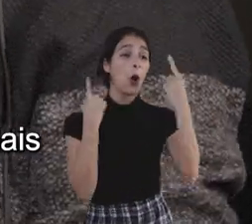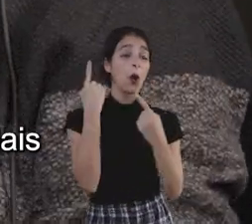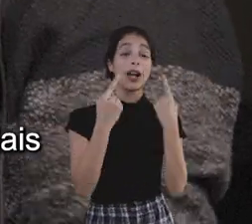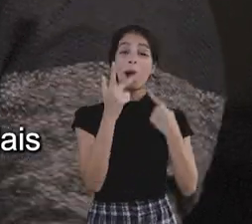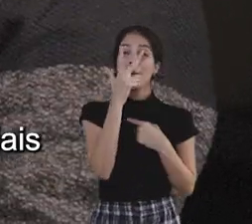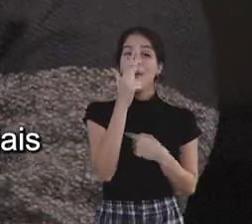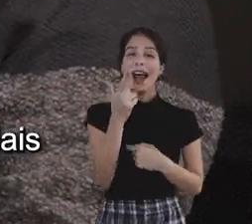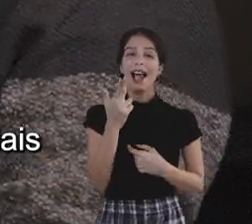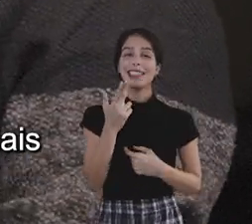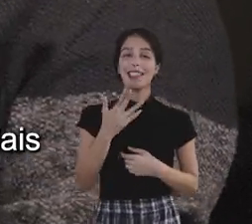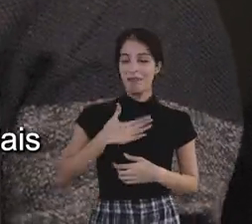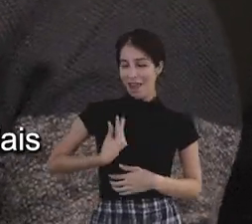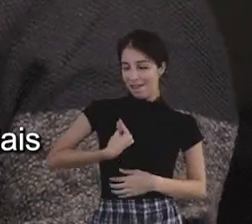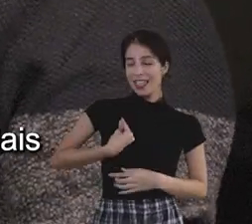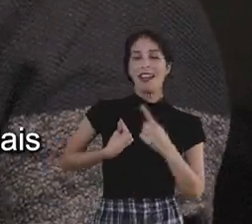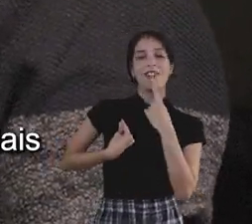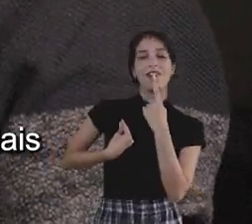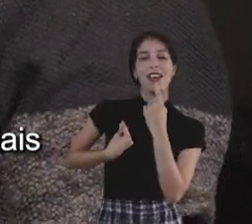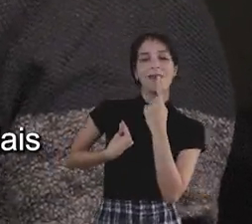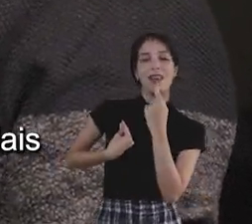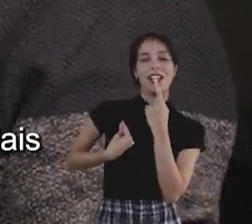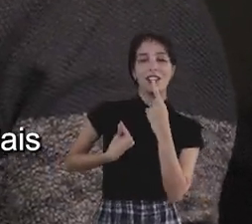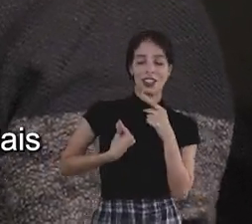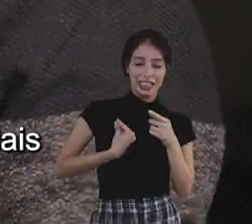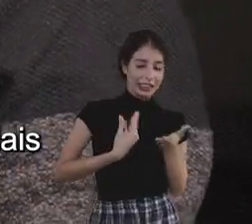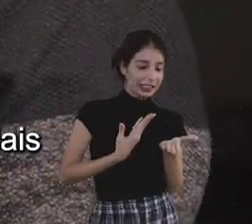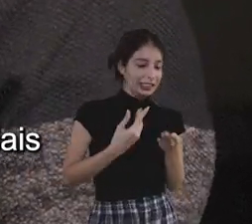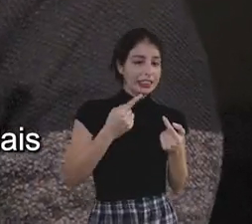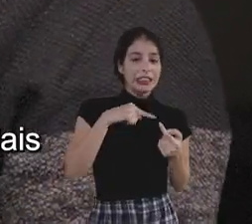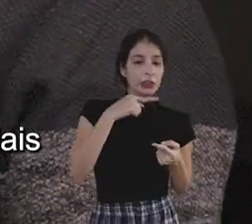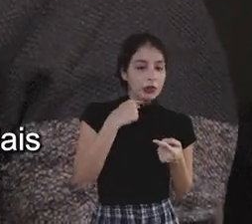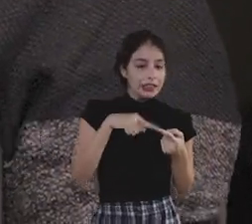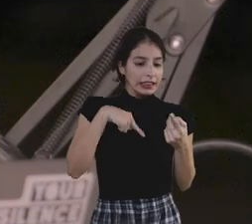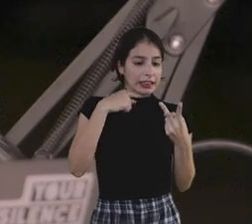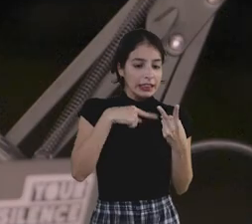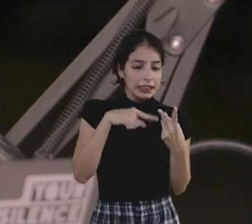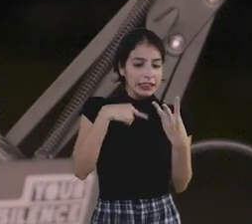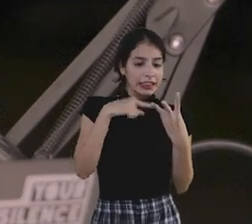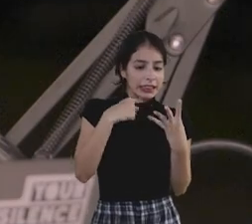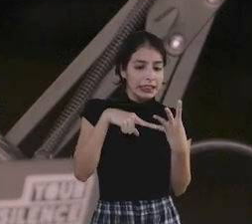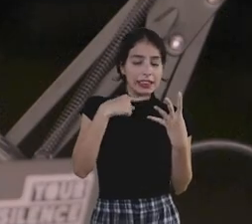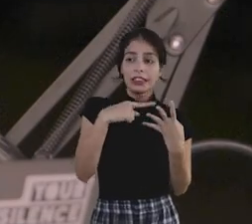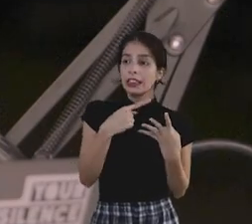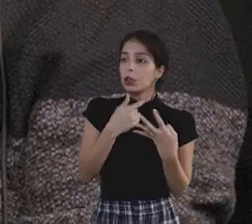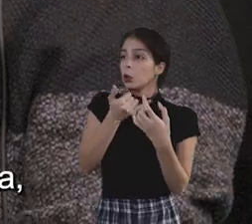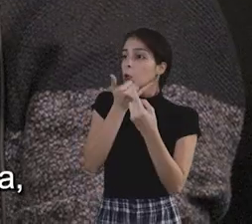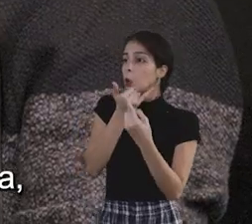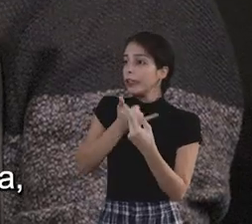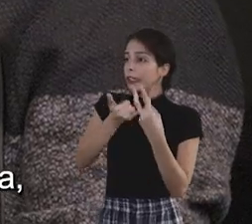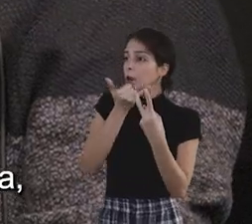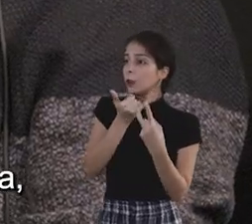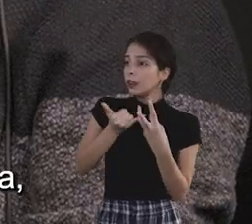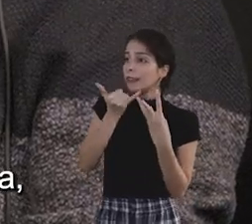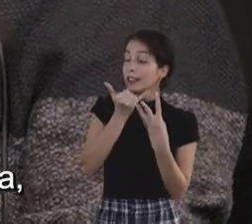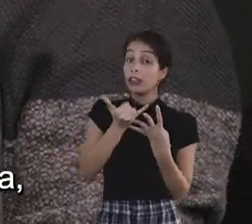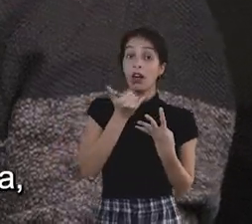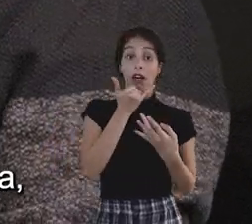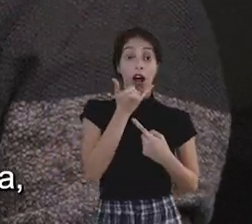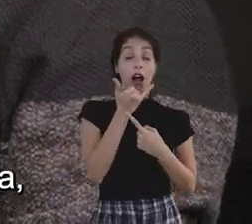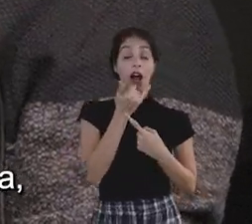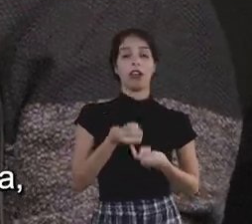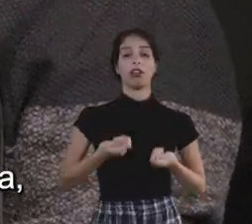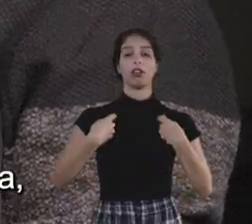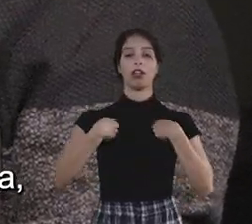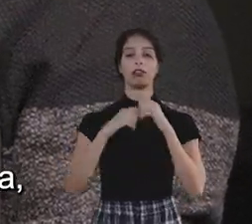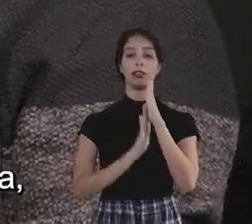gente a gente tá sempre começando as interações sociais pedindo desculpa por existir desse jeito é verdade então Eh isso é